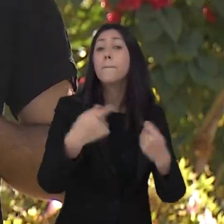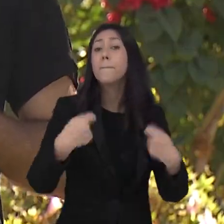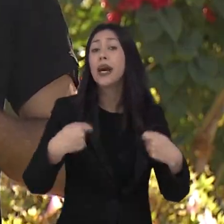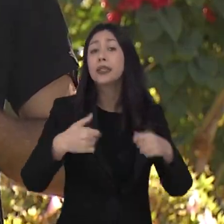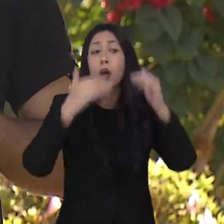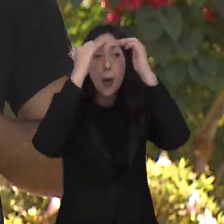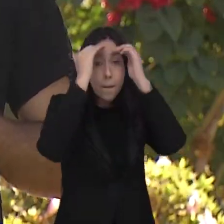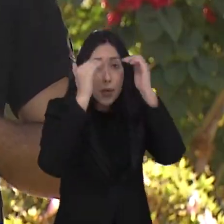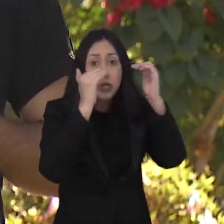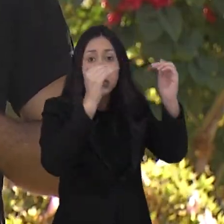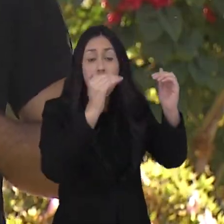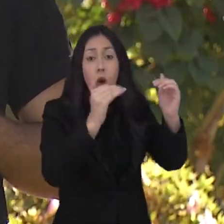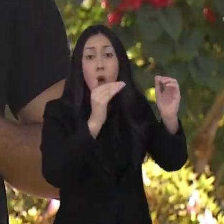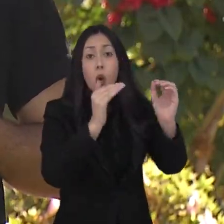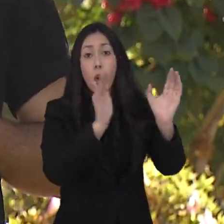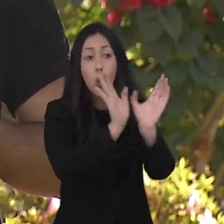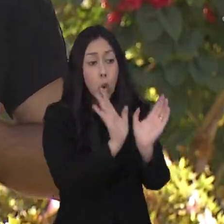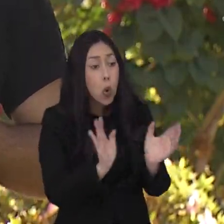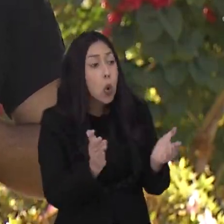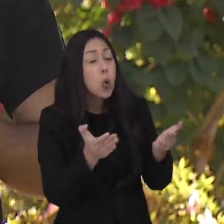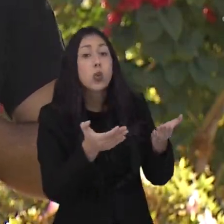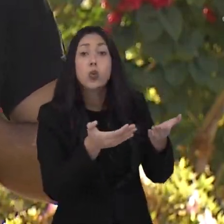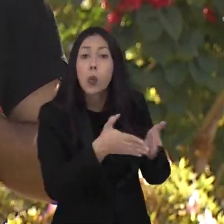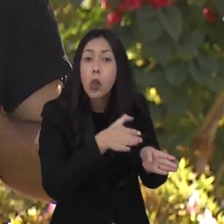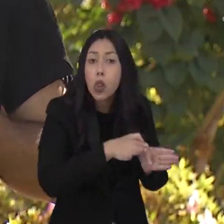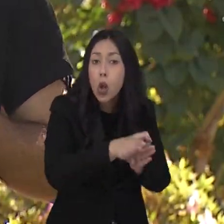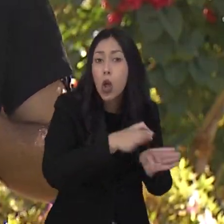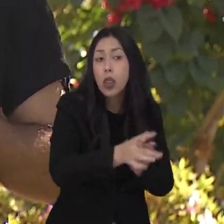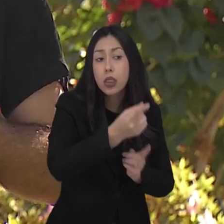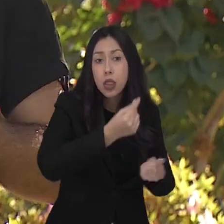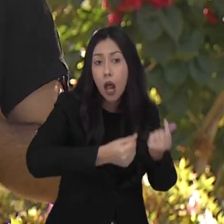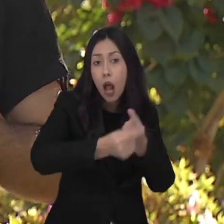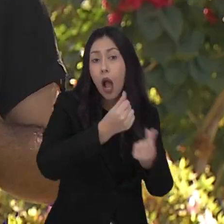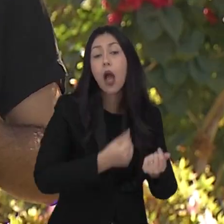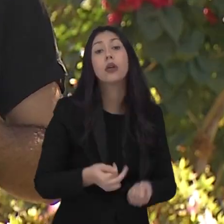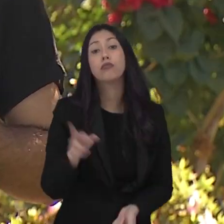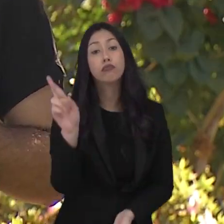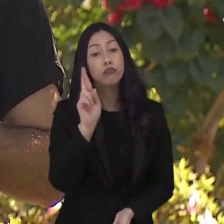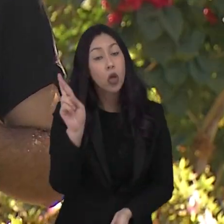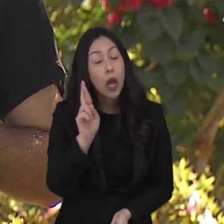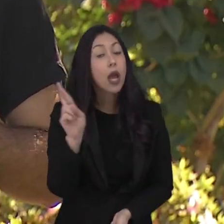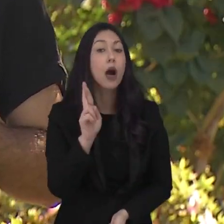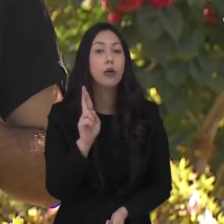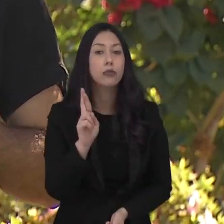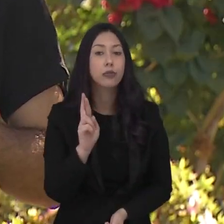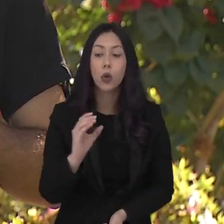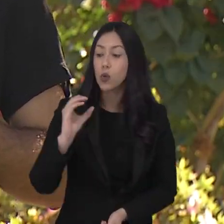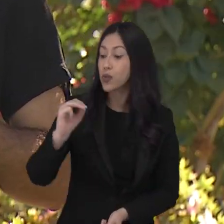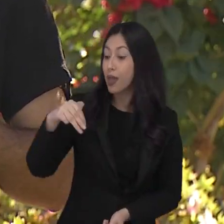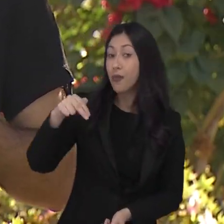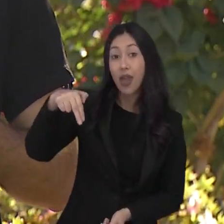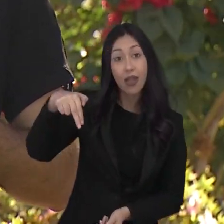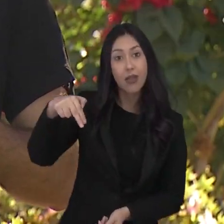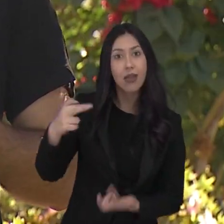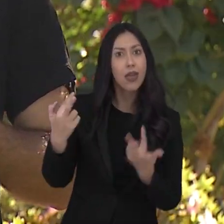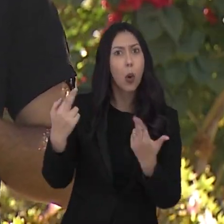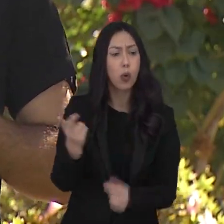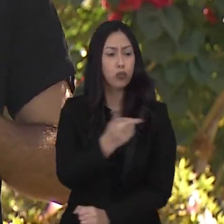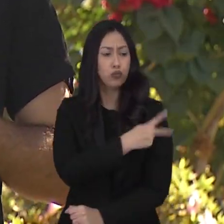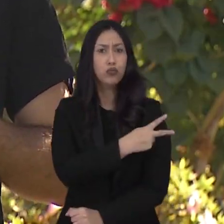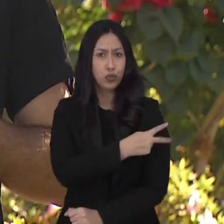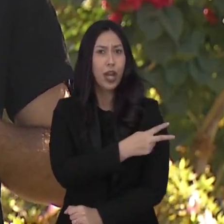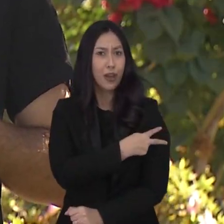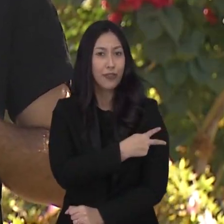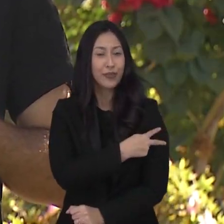funcionar, responde ao Conselho Monetário Nacional. Para simplificar, o CMN é como se fosse o chefe da casa,